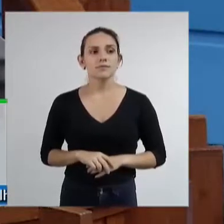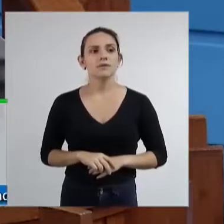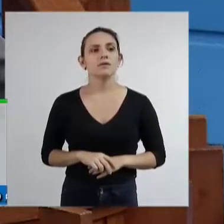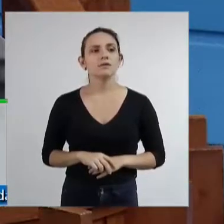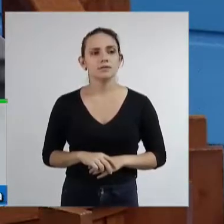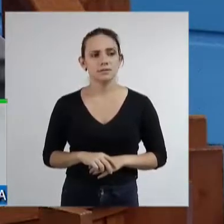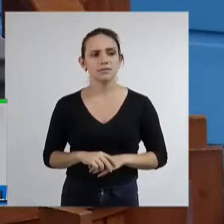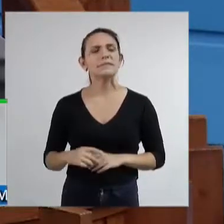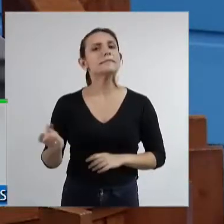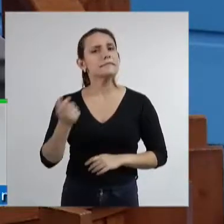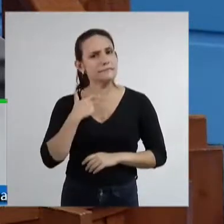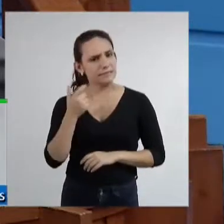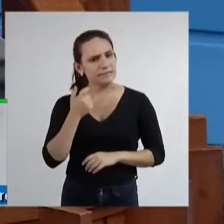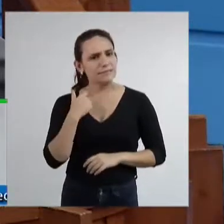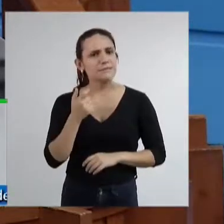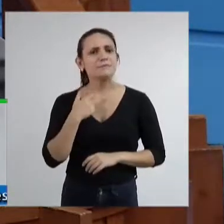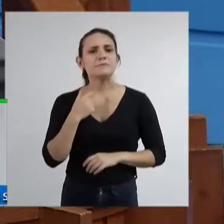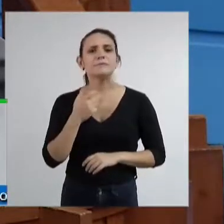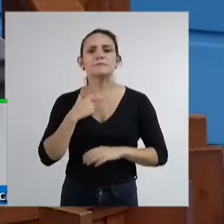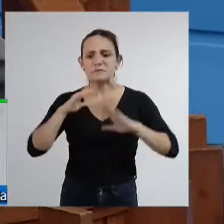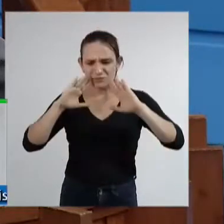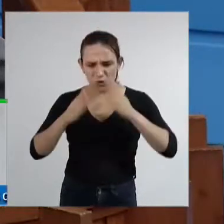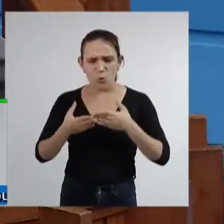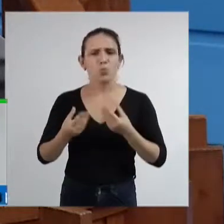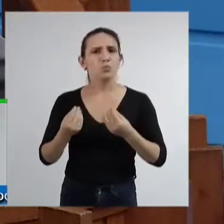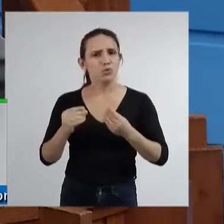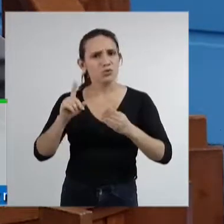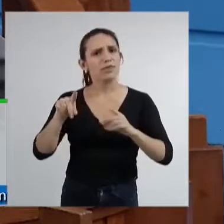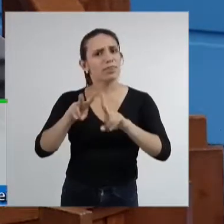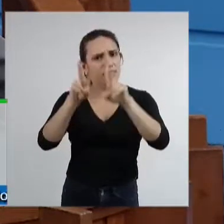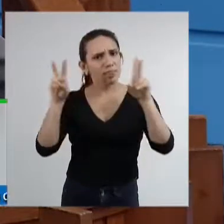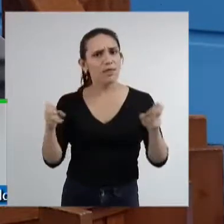batido muito em cima dessa tecla. E gostaria